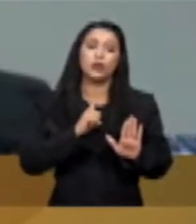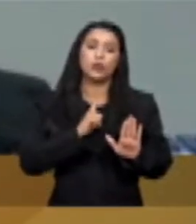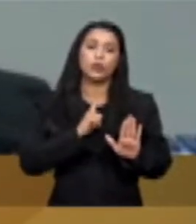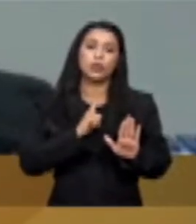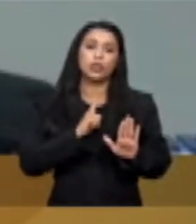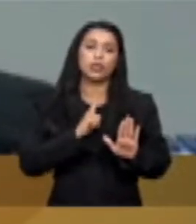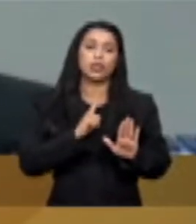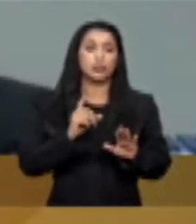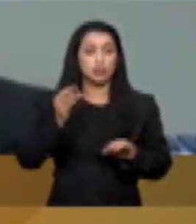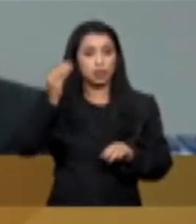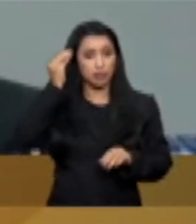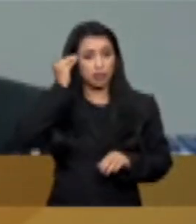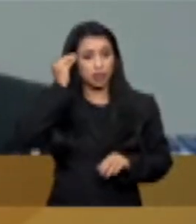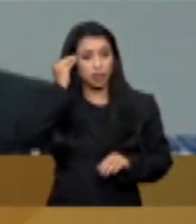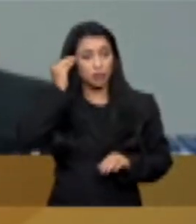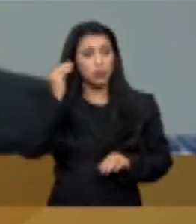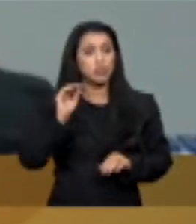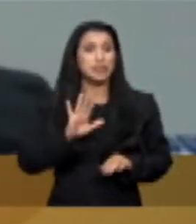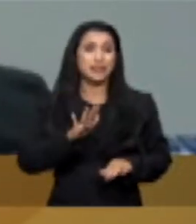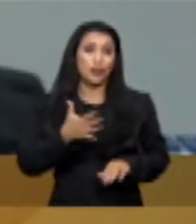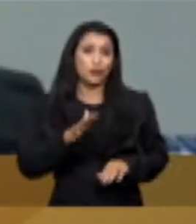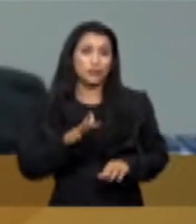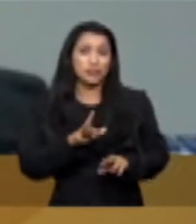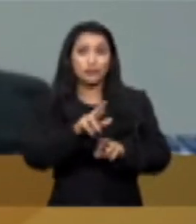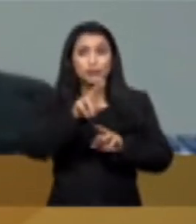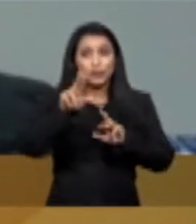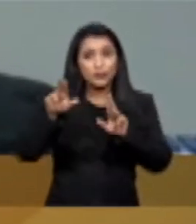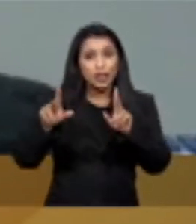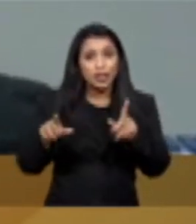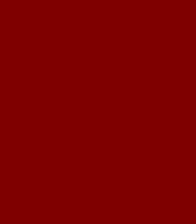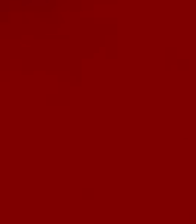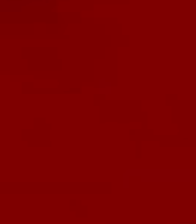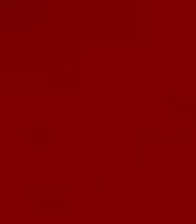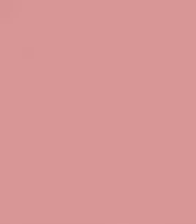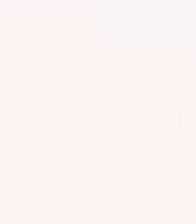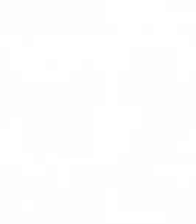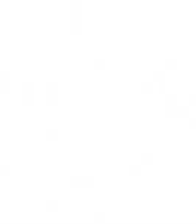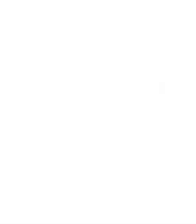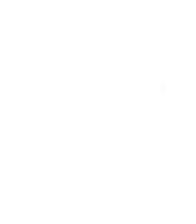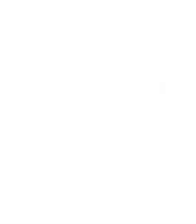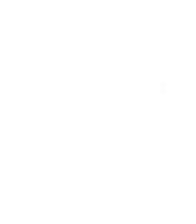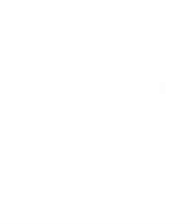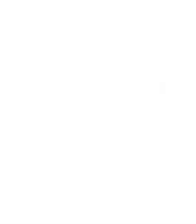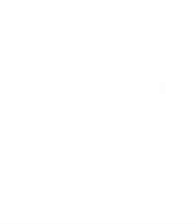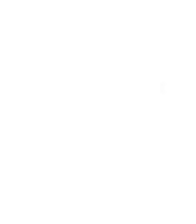que damos a ela é algo que perspassa aspectos diferentes da própria ciência.